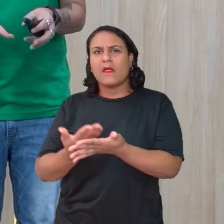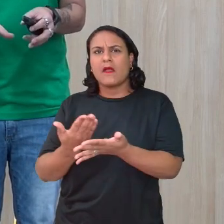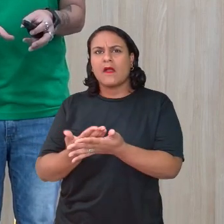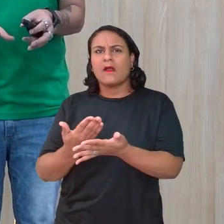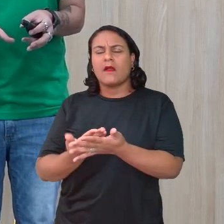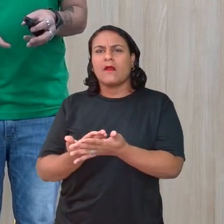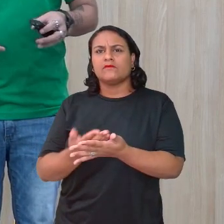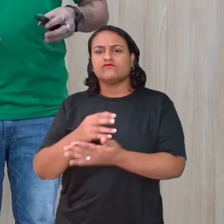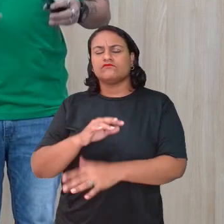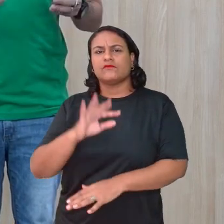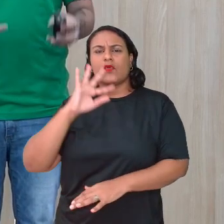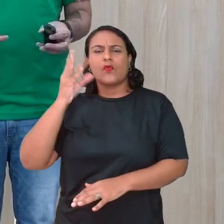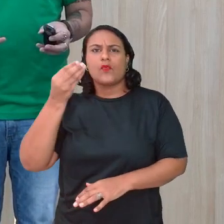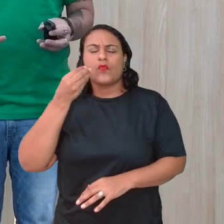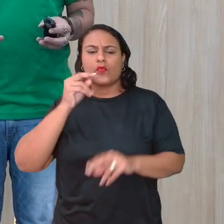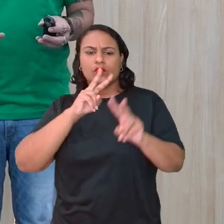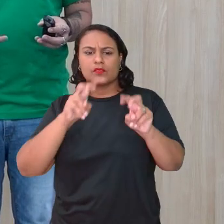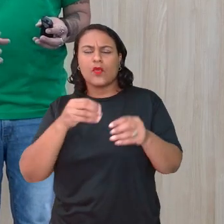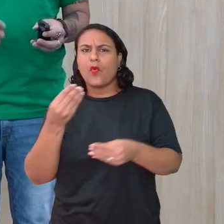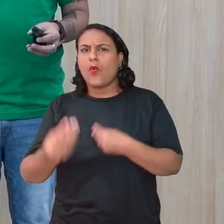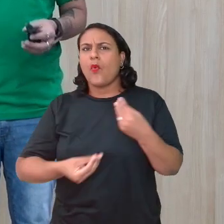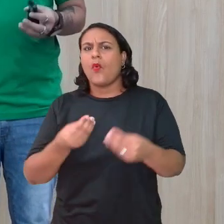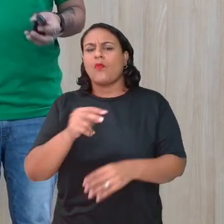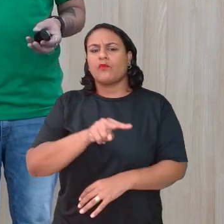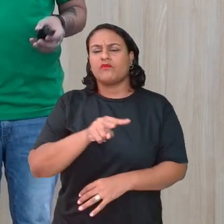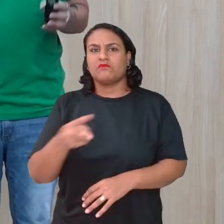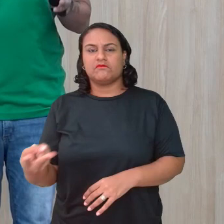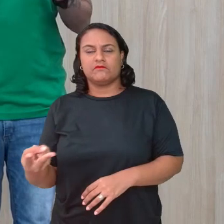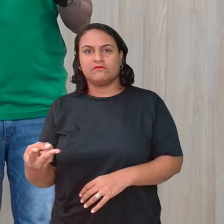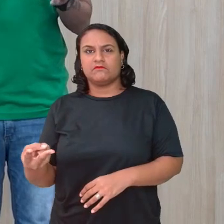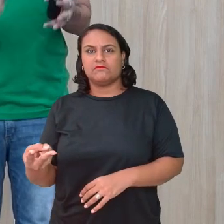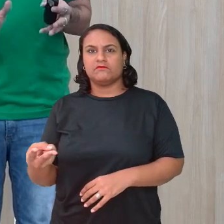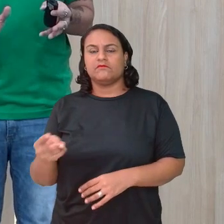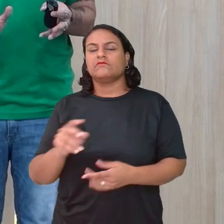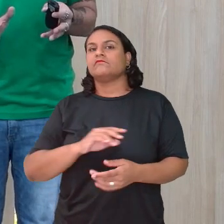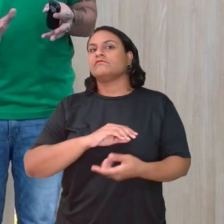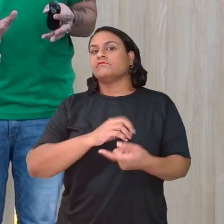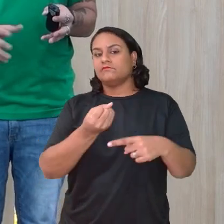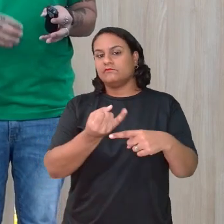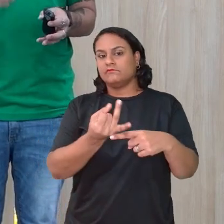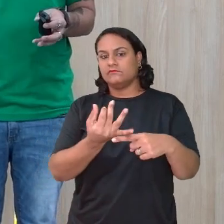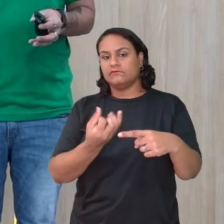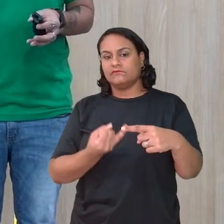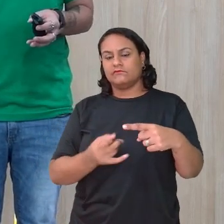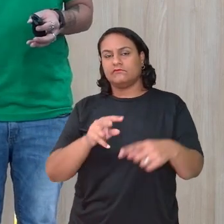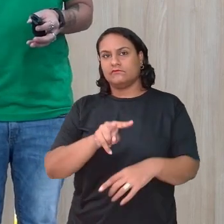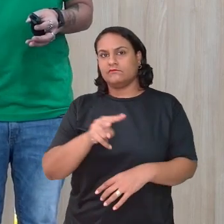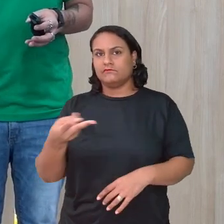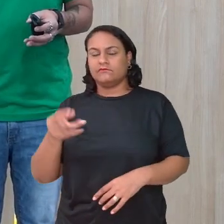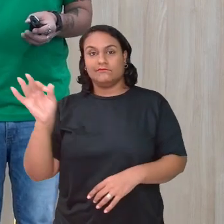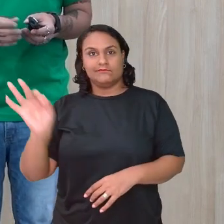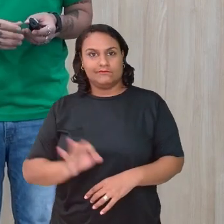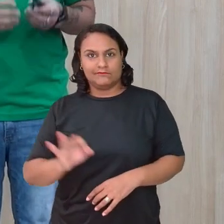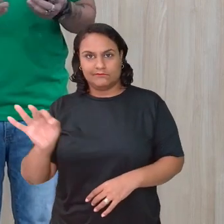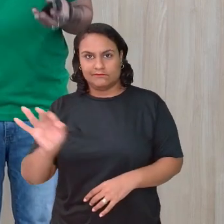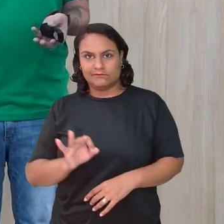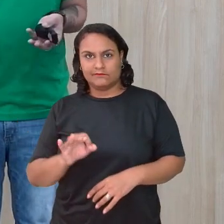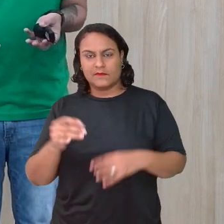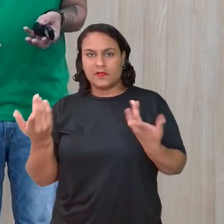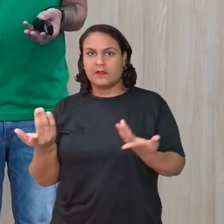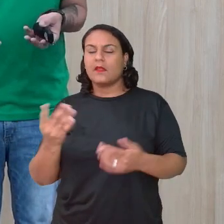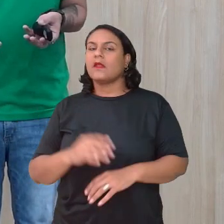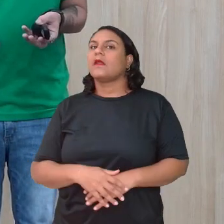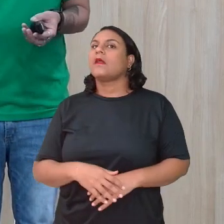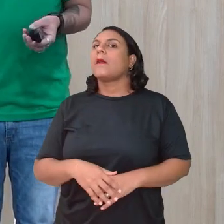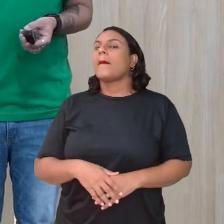sobre probabilidade como fazer essa transformação do número em forma de fração para porcentagem e nem o